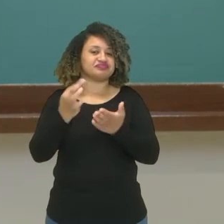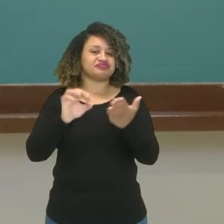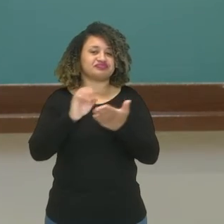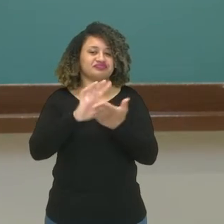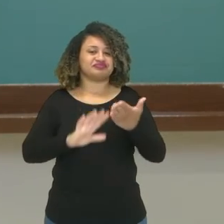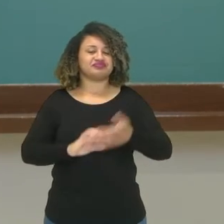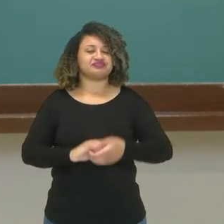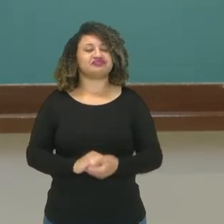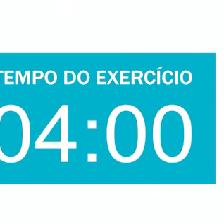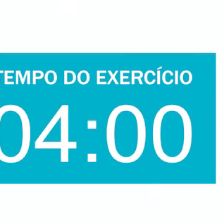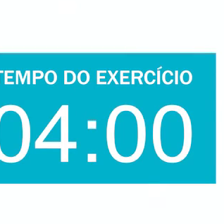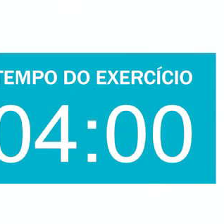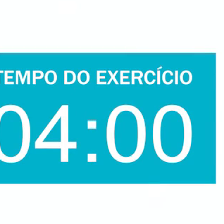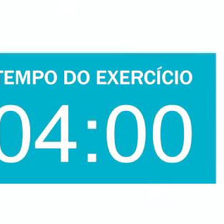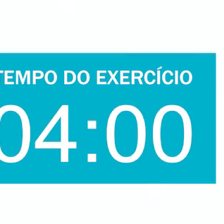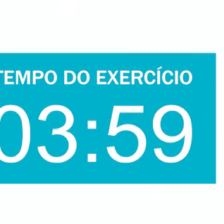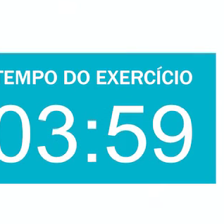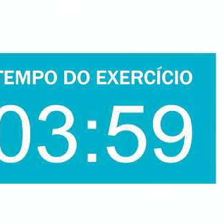contigo.